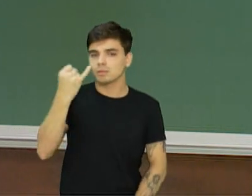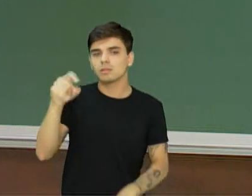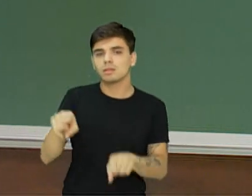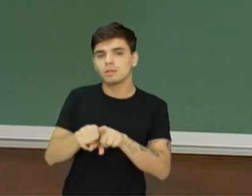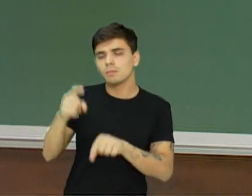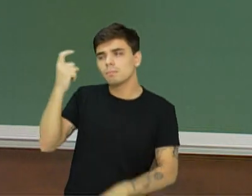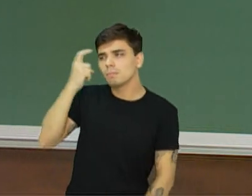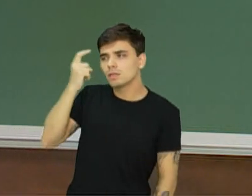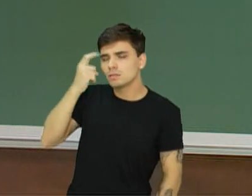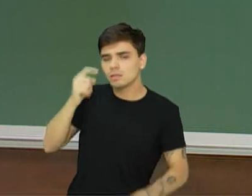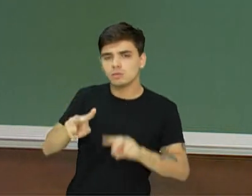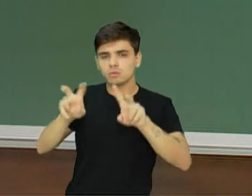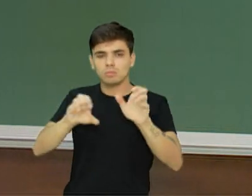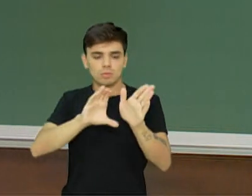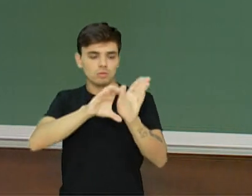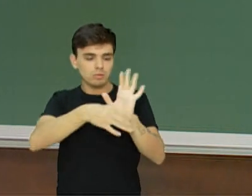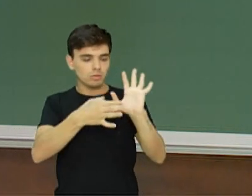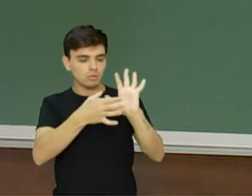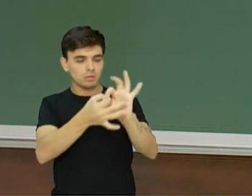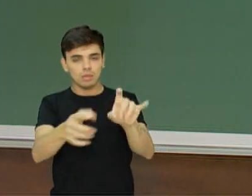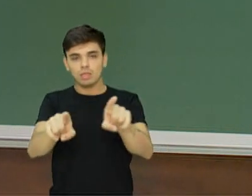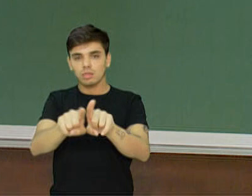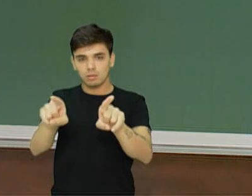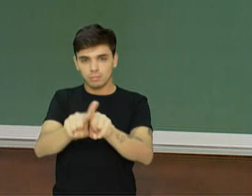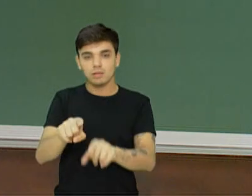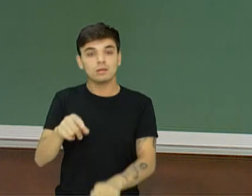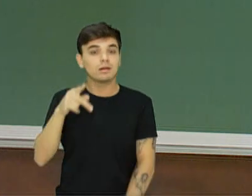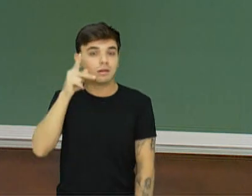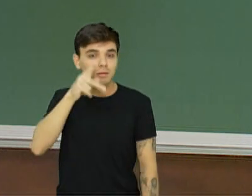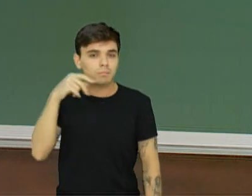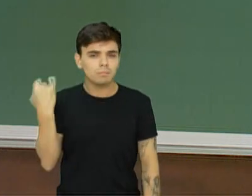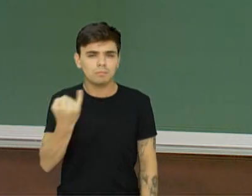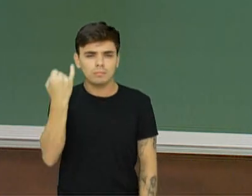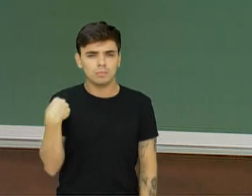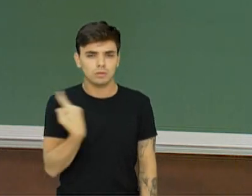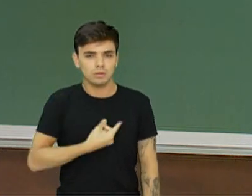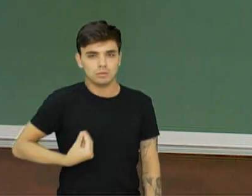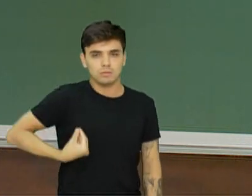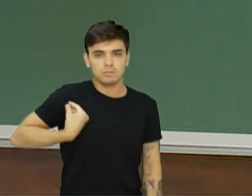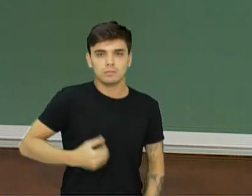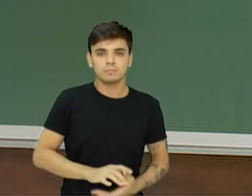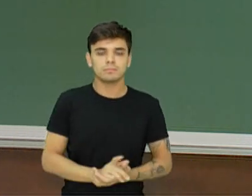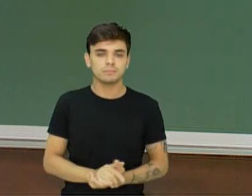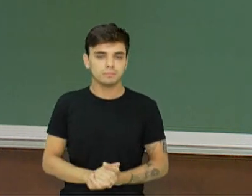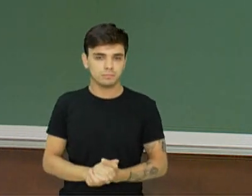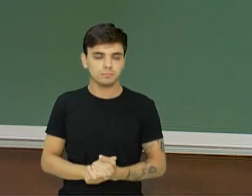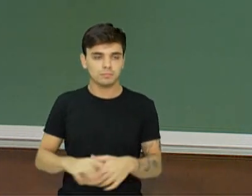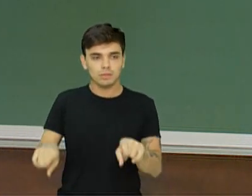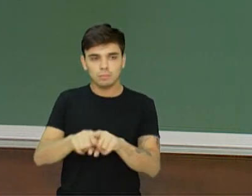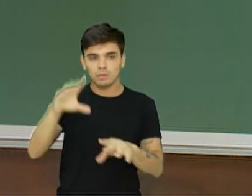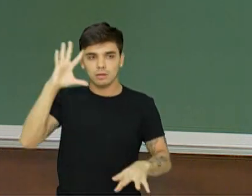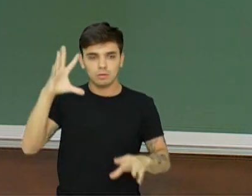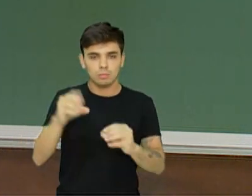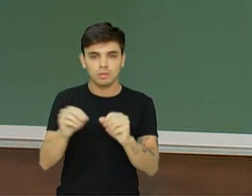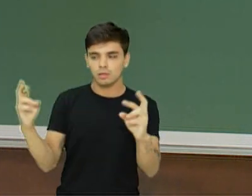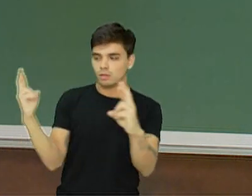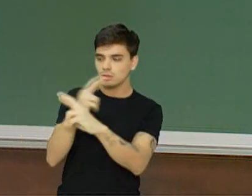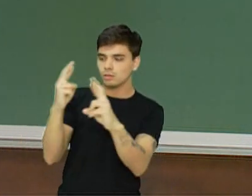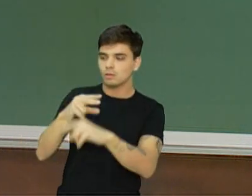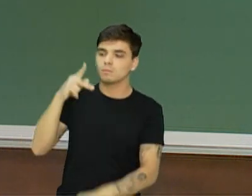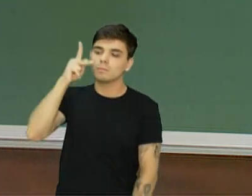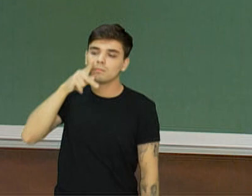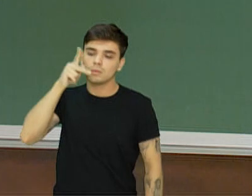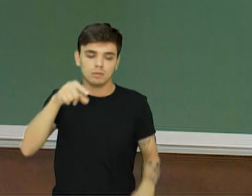gente pensar esse conceito e a importância da política nas nossas vidas. Entender também a relação entre política